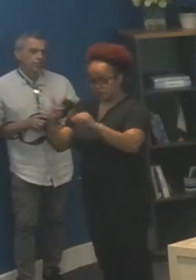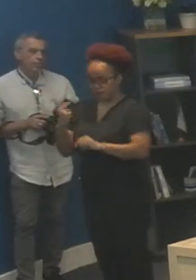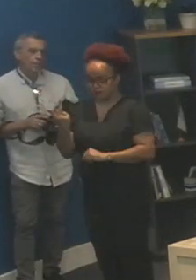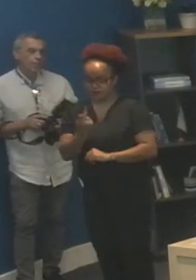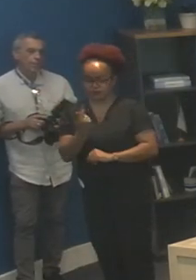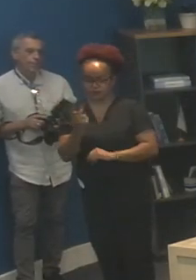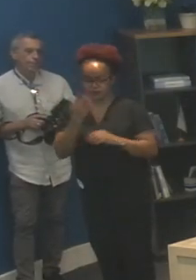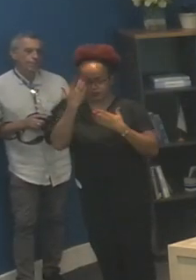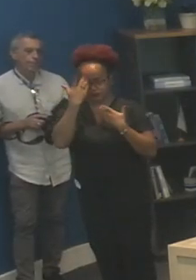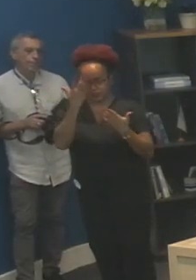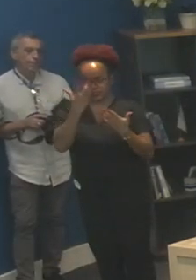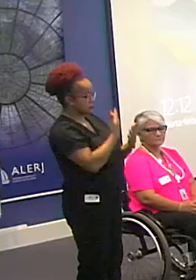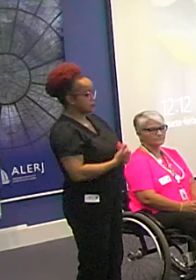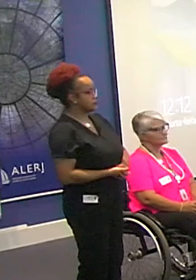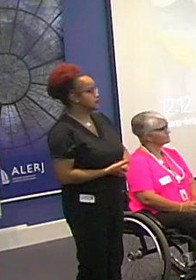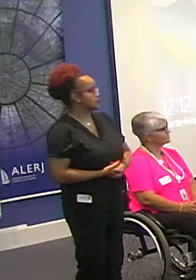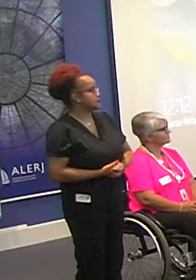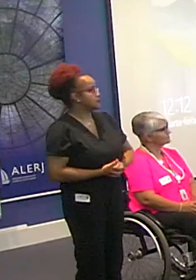aqui.